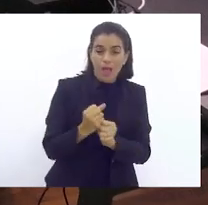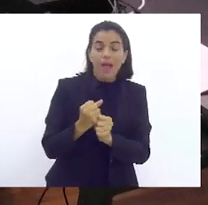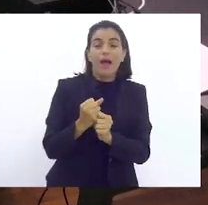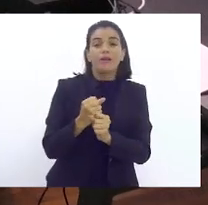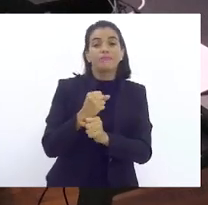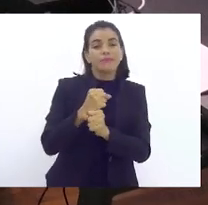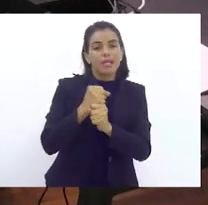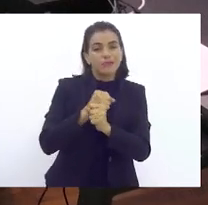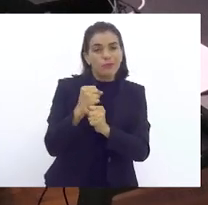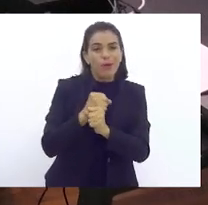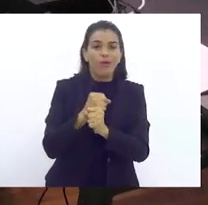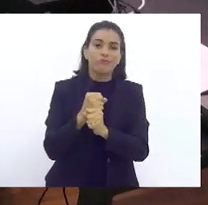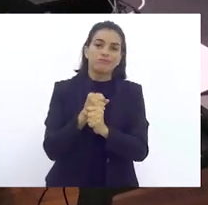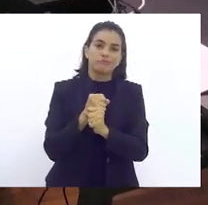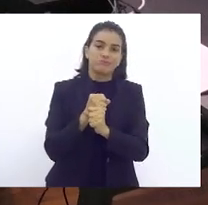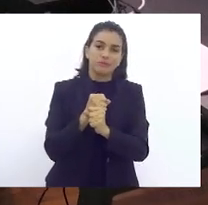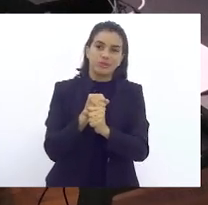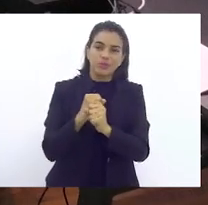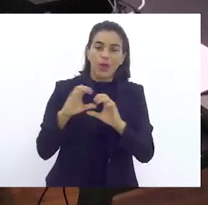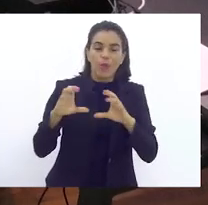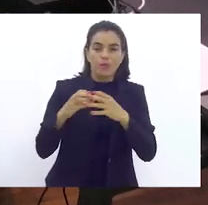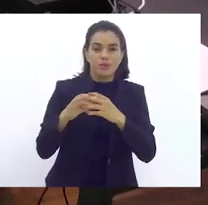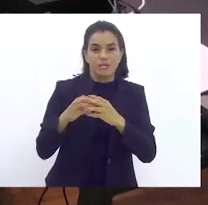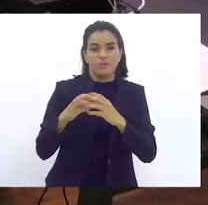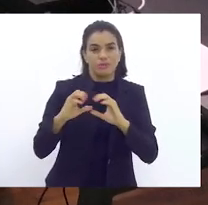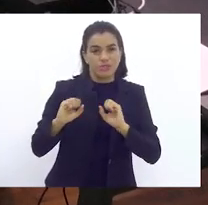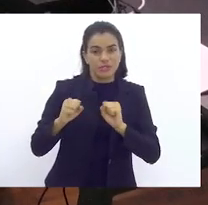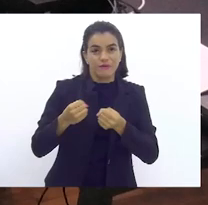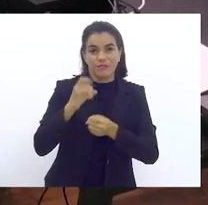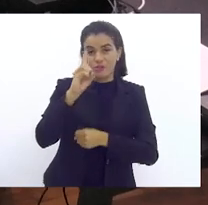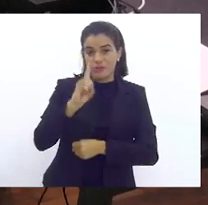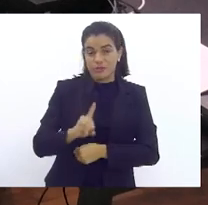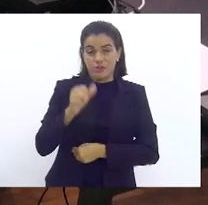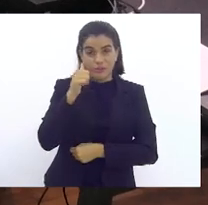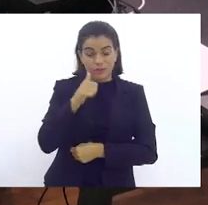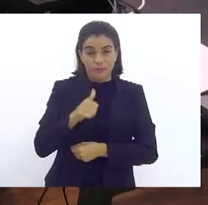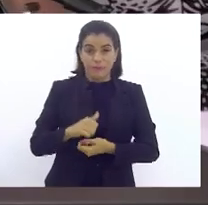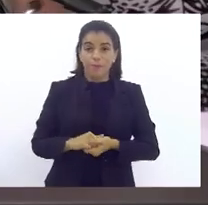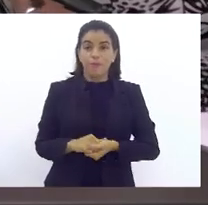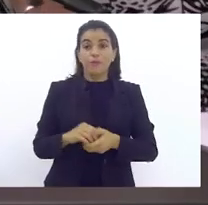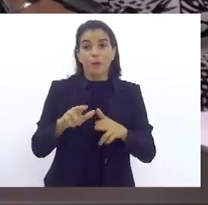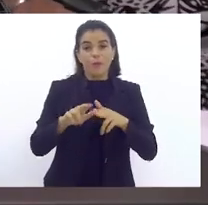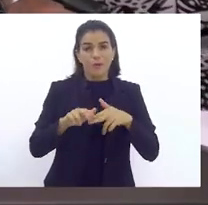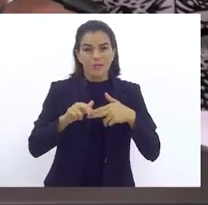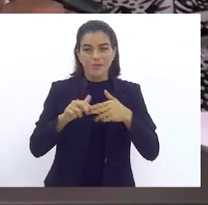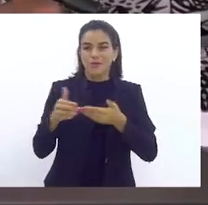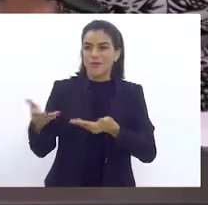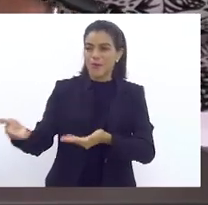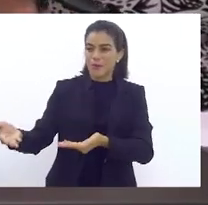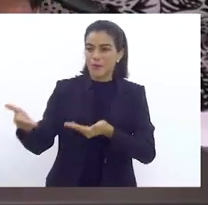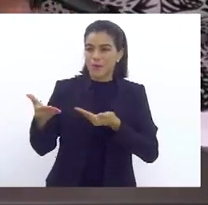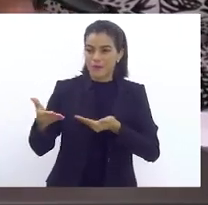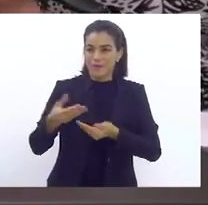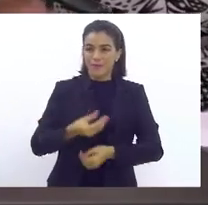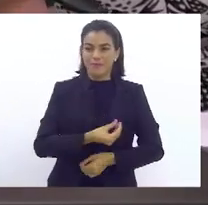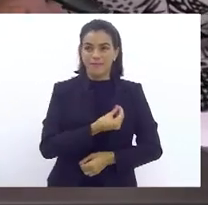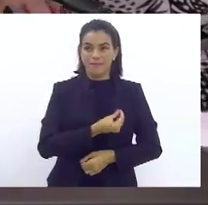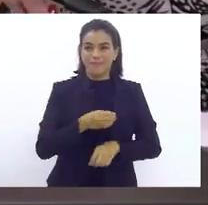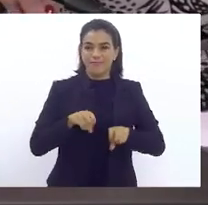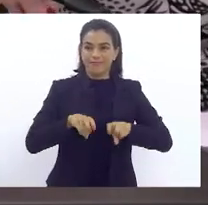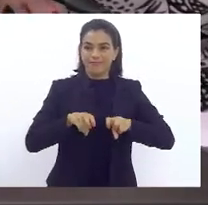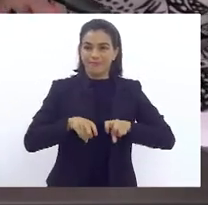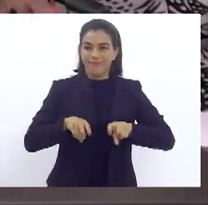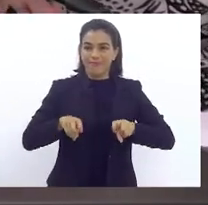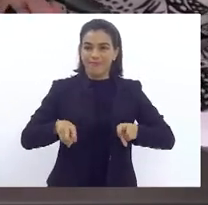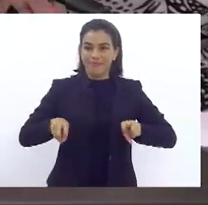defesa dos direitos da mulher da alerge nesse sentido eu convido para fazer parte da mesa